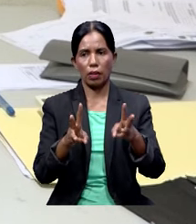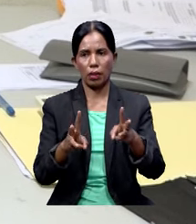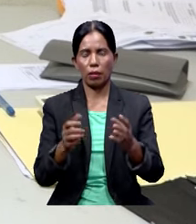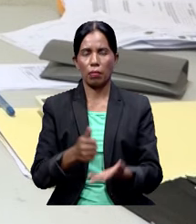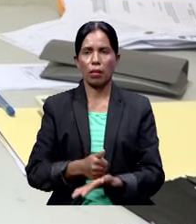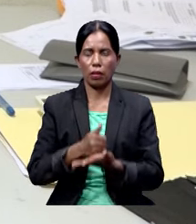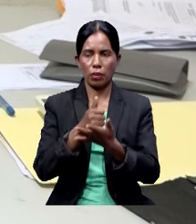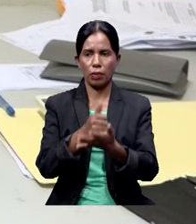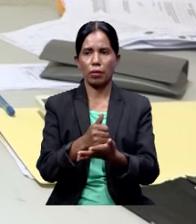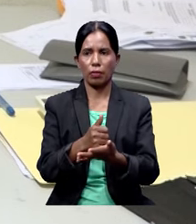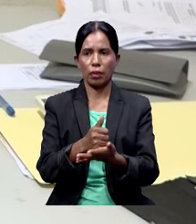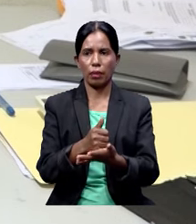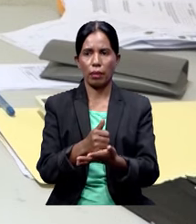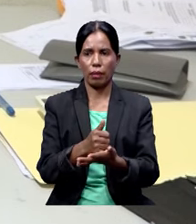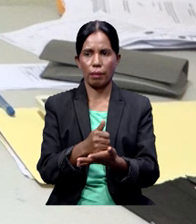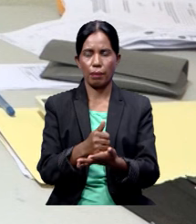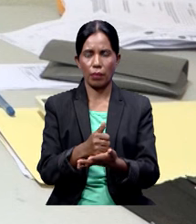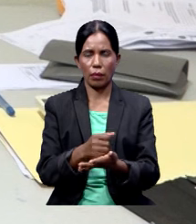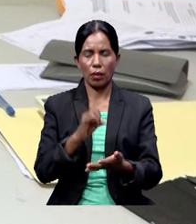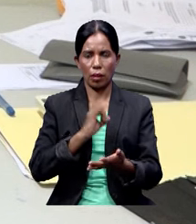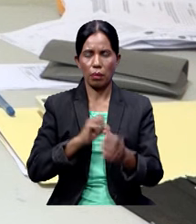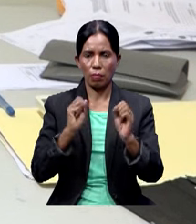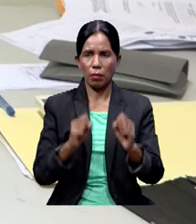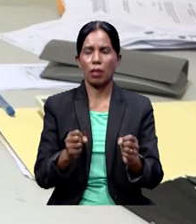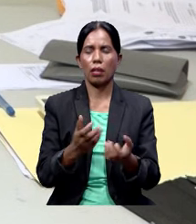cuide, tenimentrene ala parun belaruka